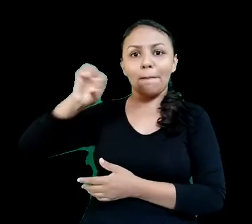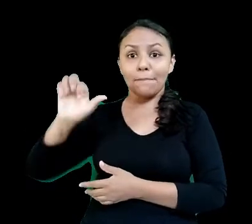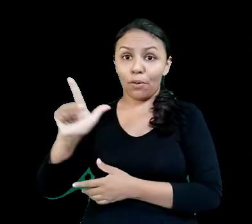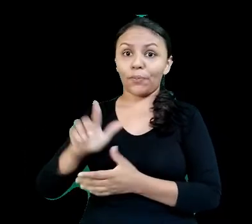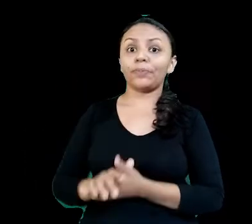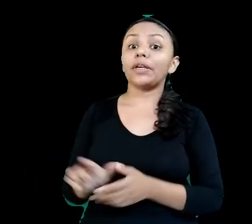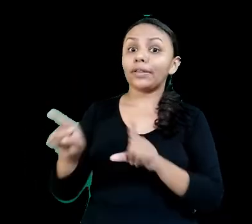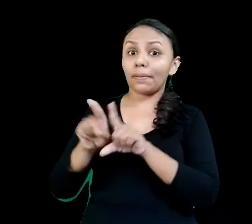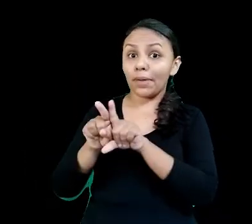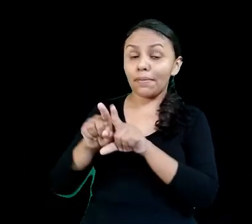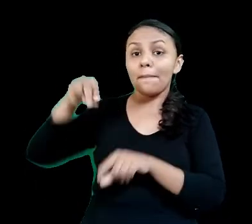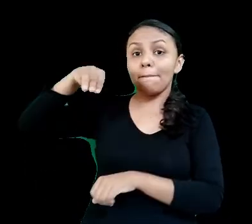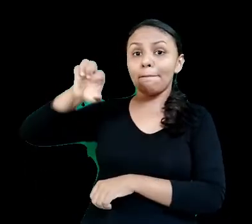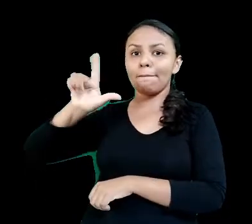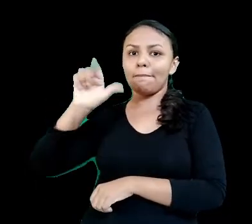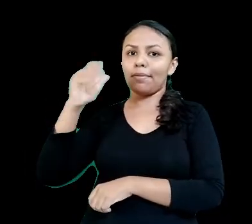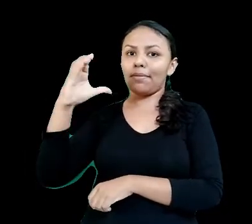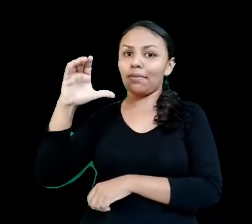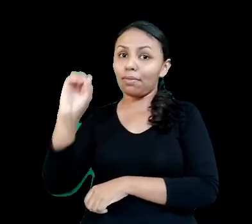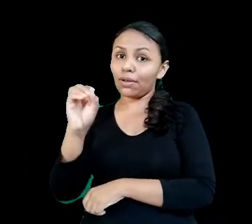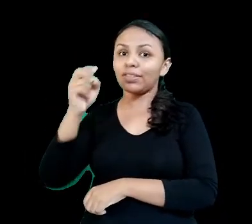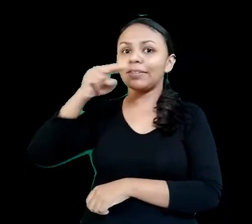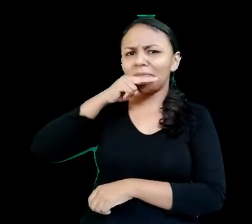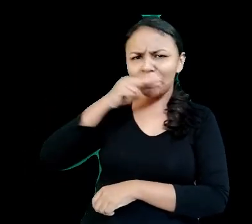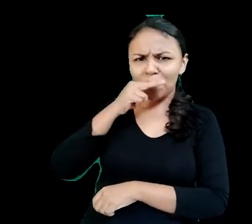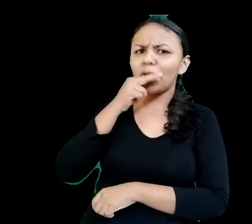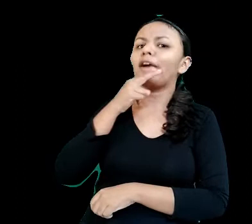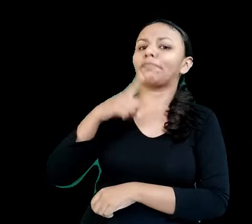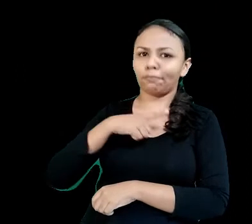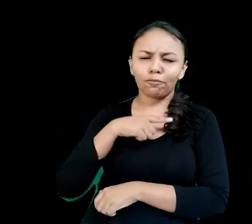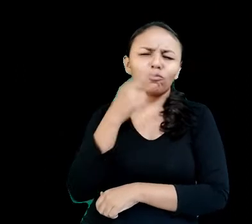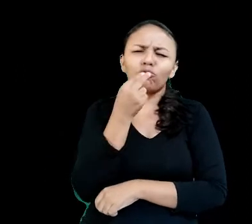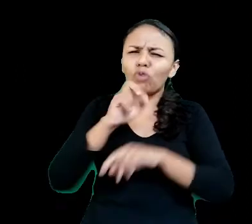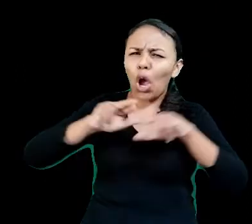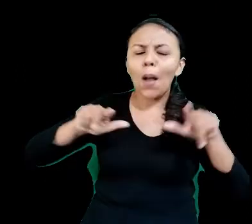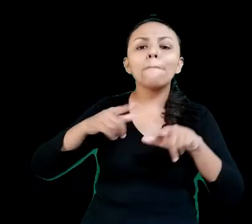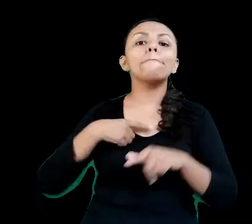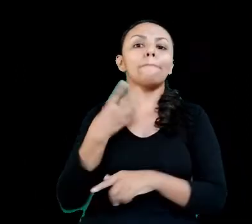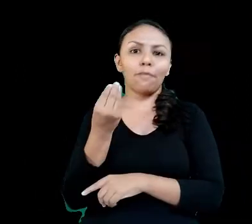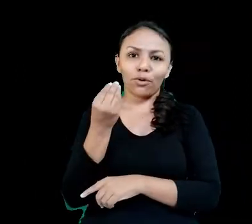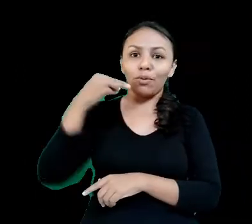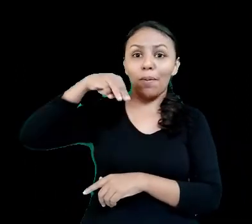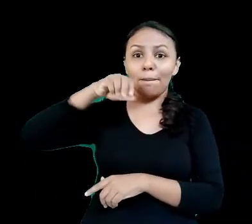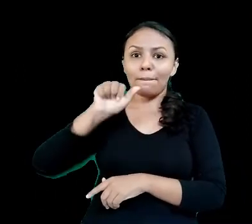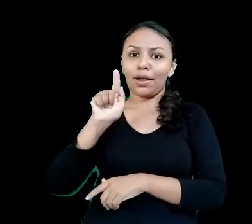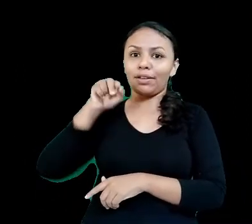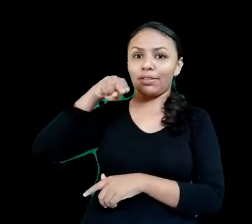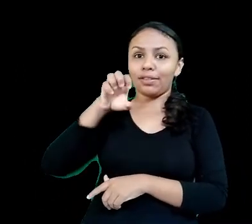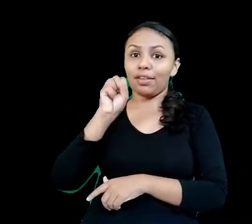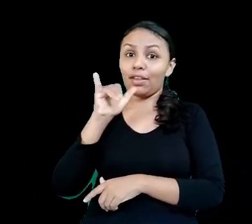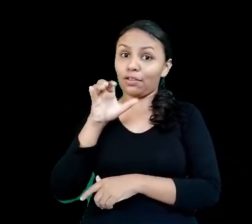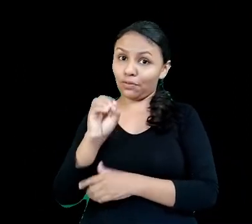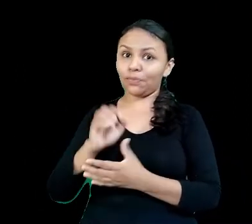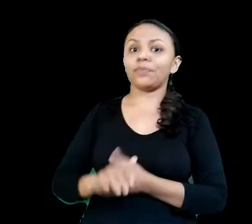é um açúcar bastante nutritivo, rico em magnésio. Nós temos o açúcar de coco, que